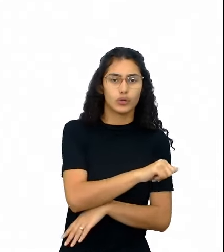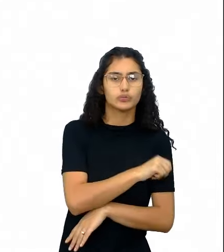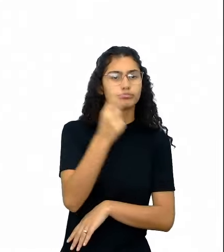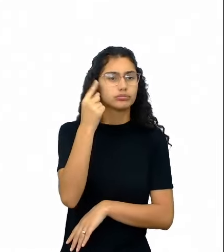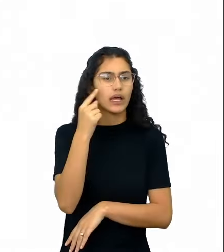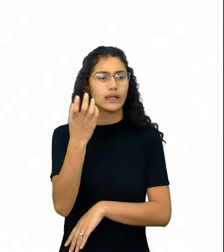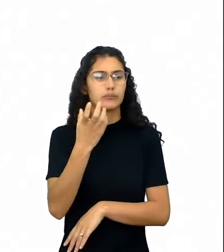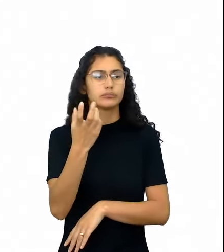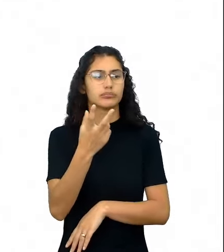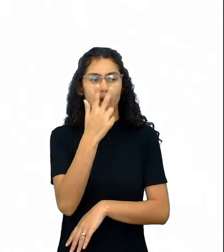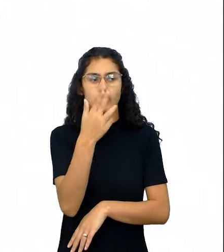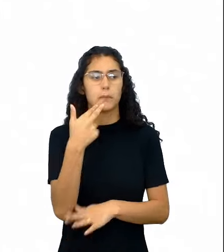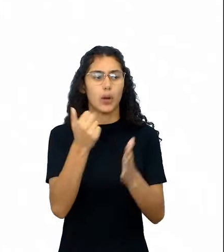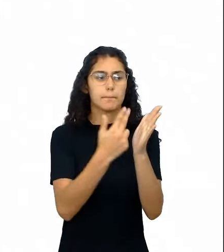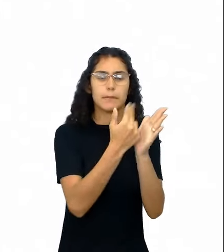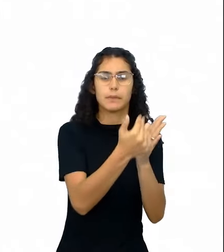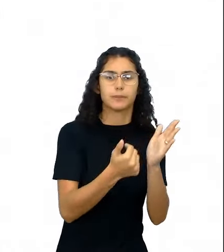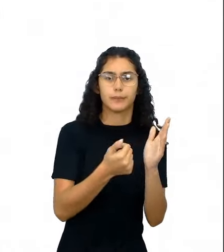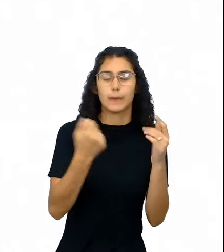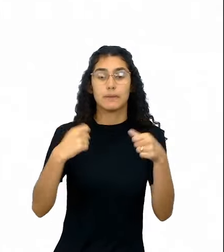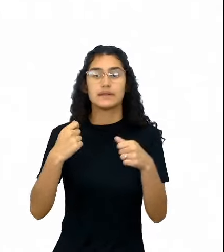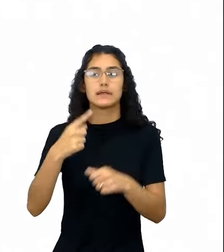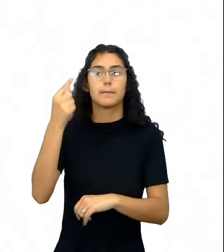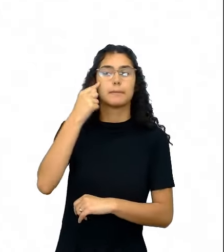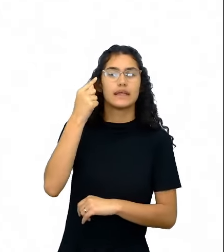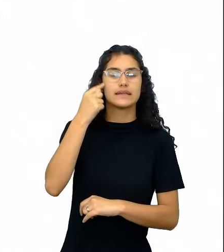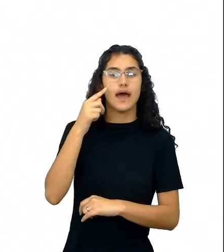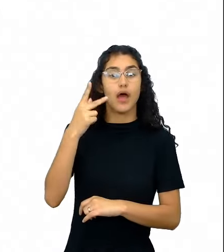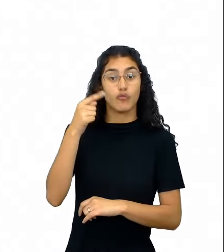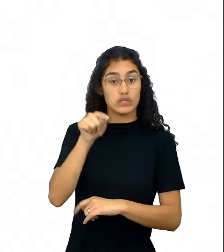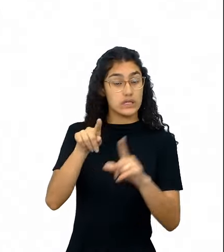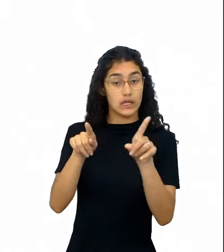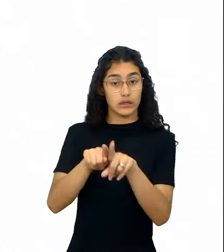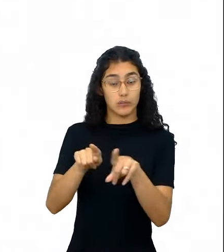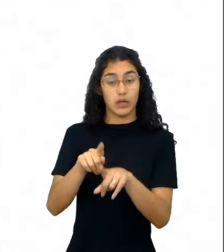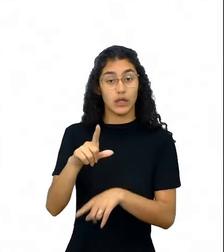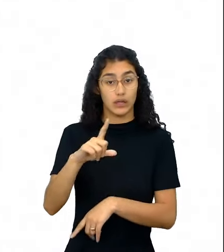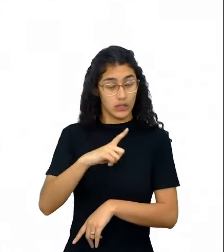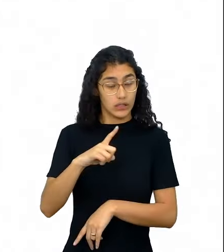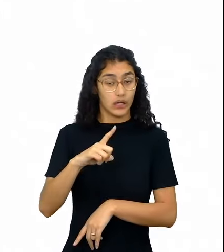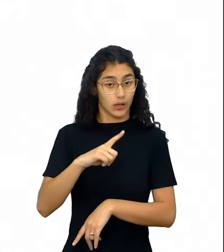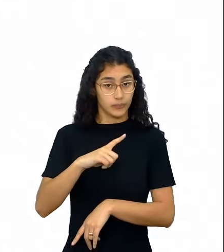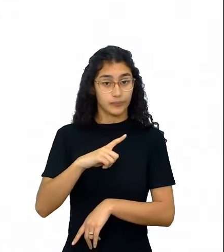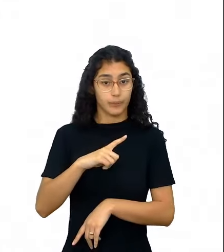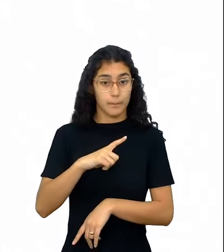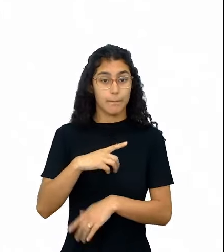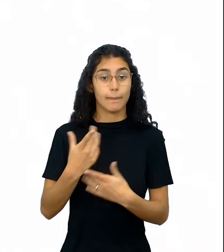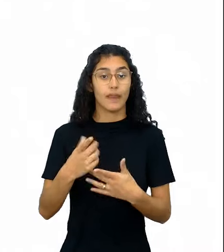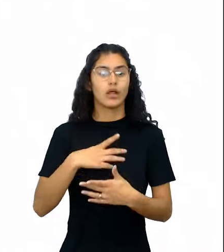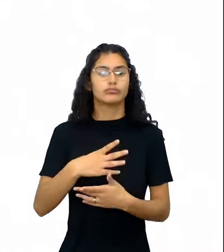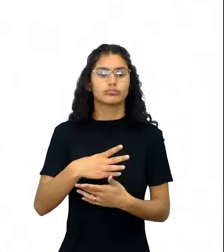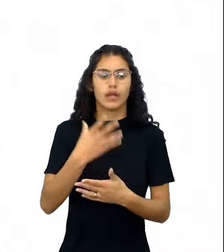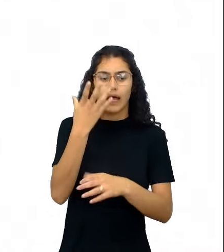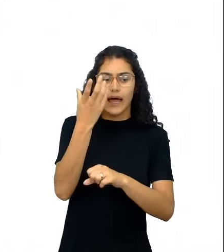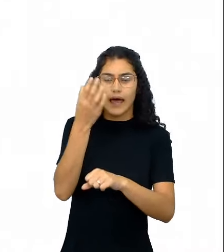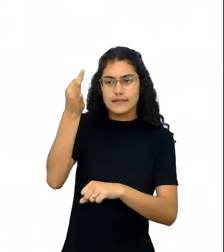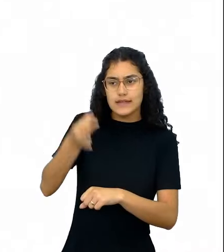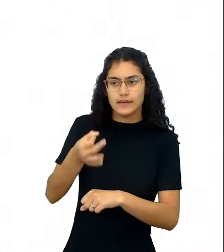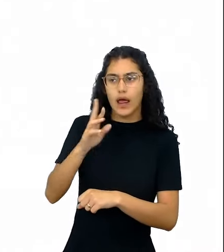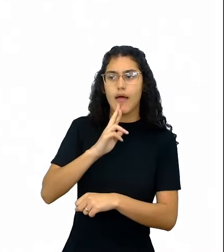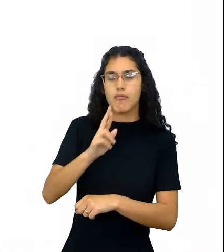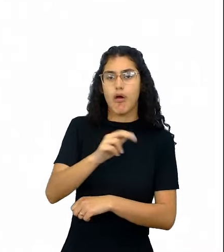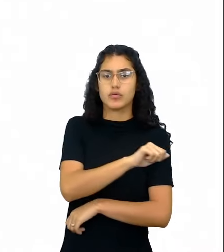o que você precisa estar pensando a respeito desta afirmação dos alunos? Eu já